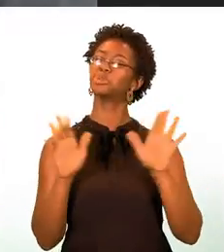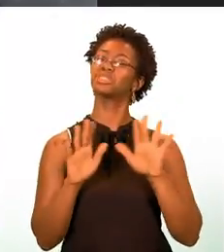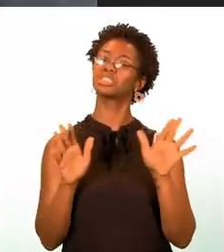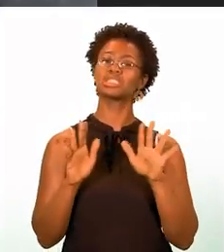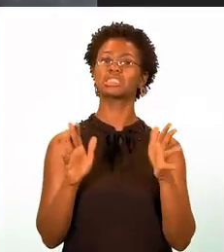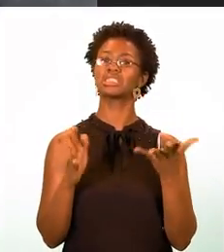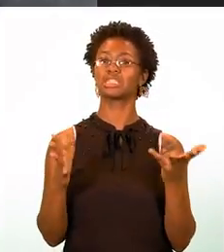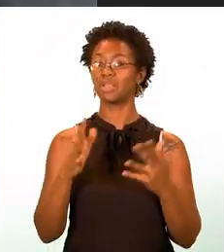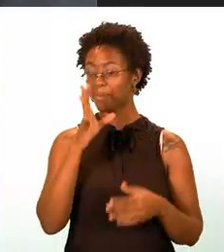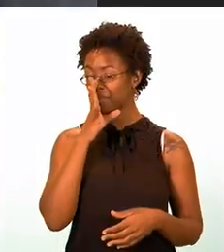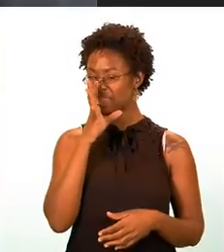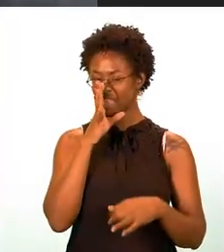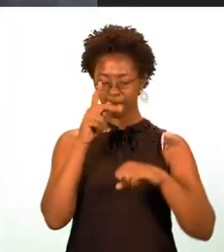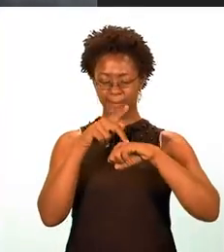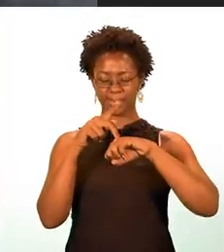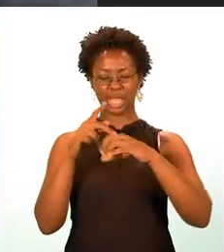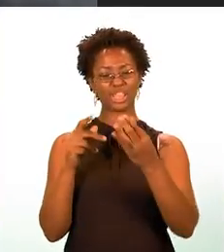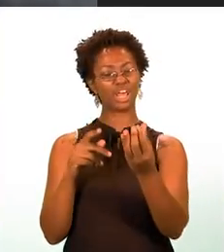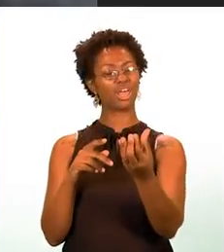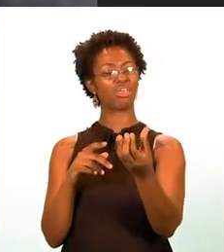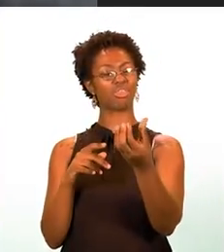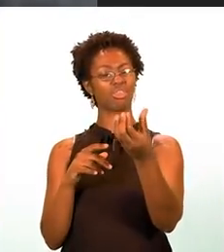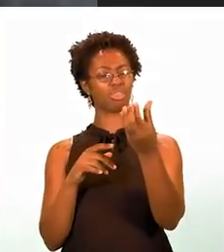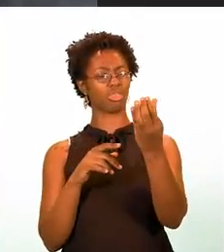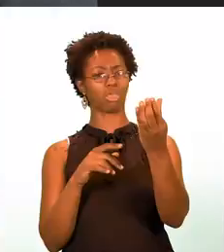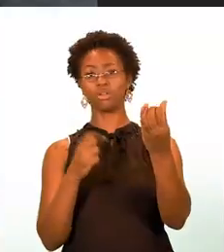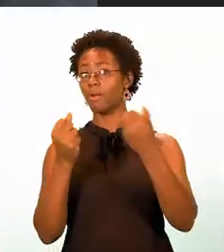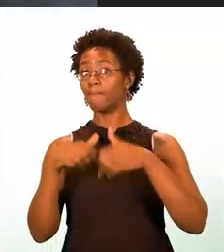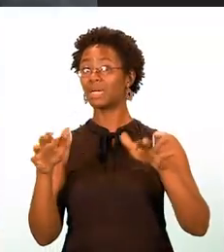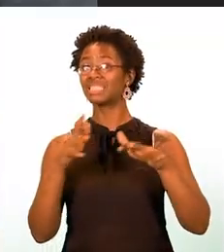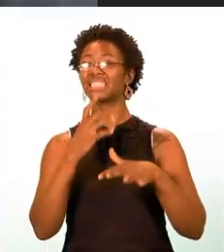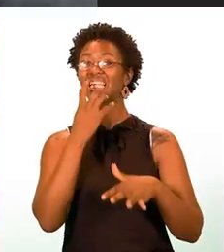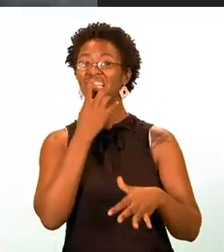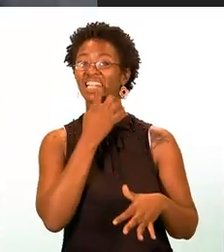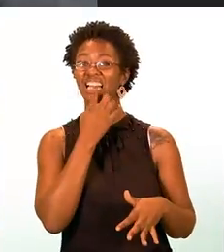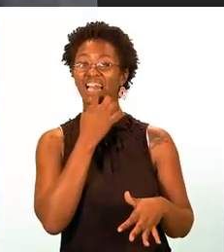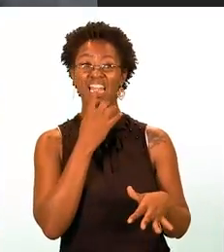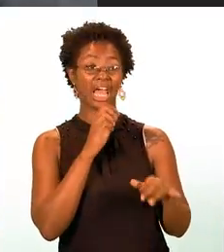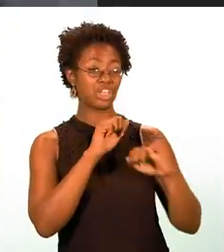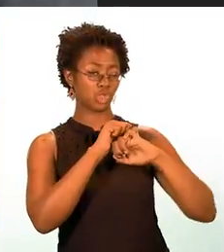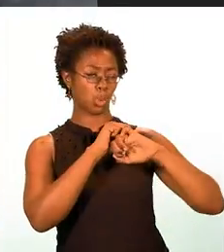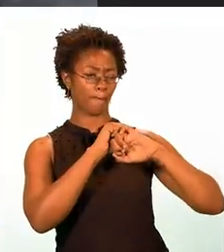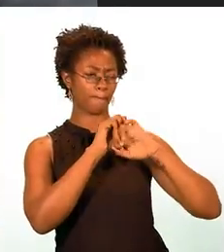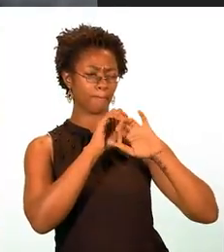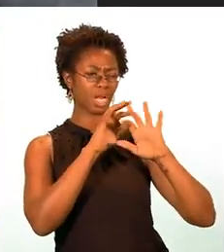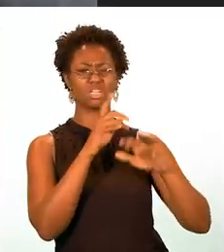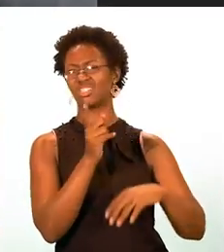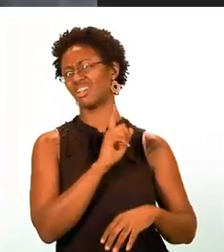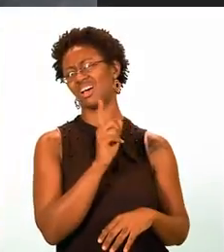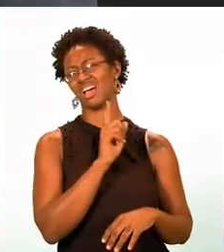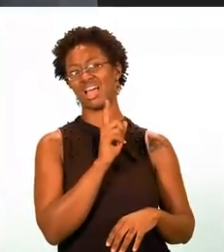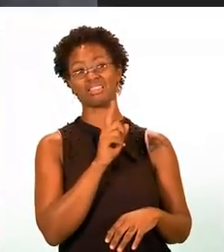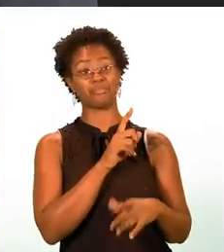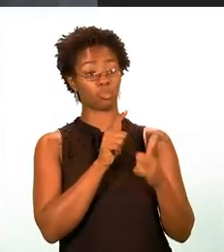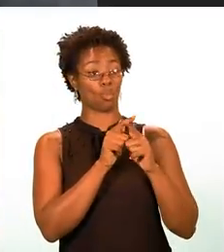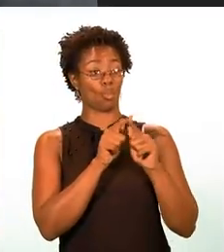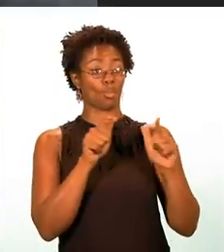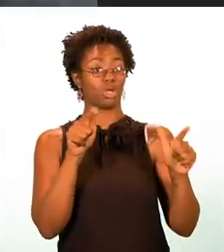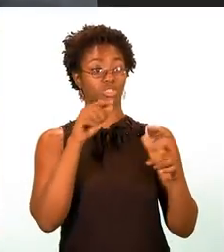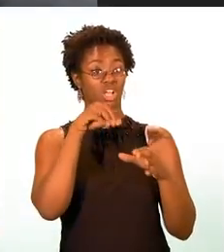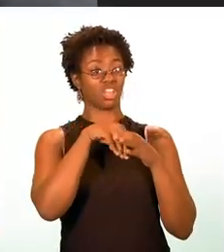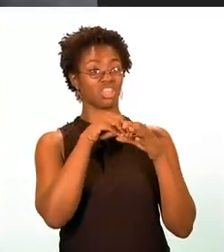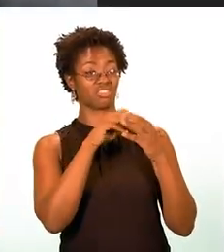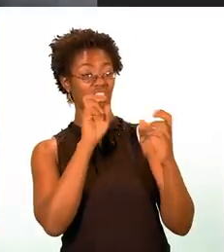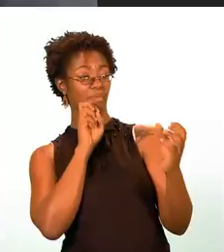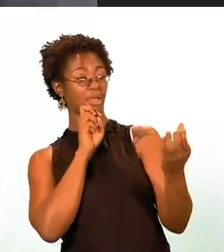para você apreciar uma pedra, ela não precisa ser totalmente translúcida, transparente, que ela não tenha nada dentro